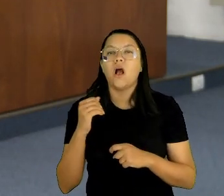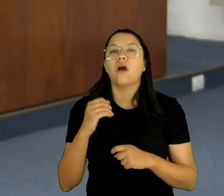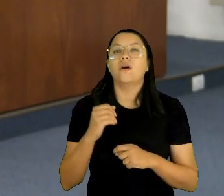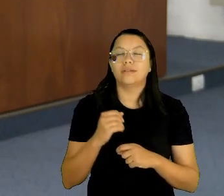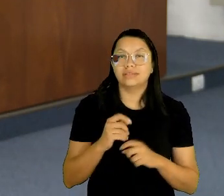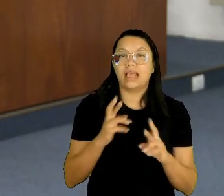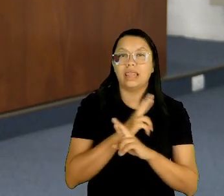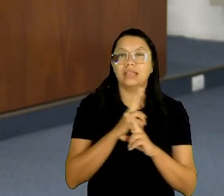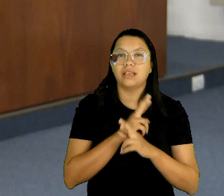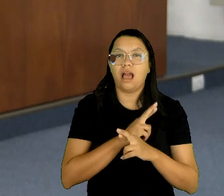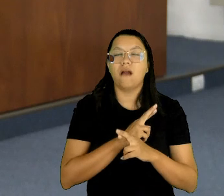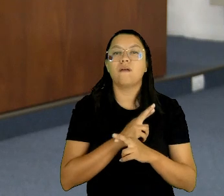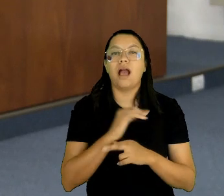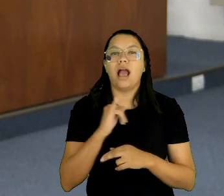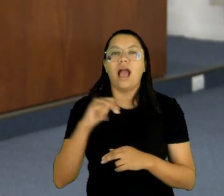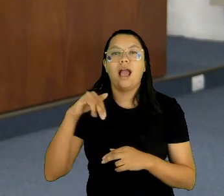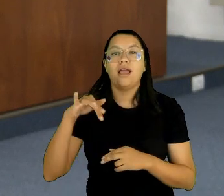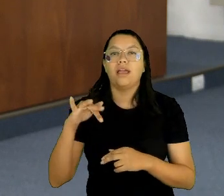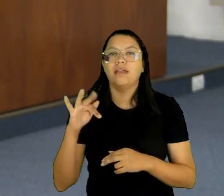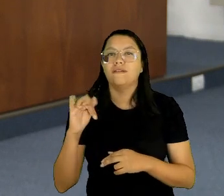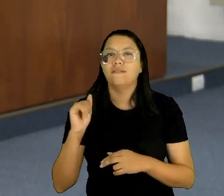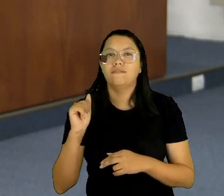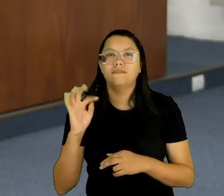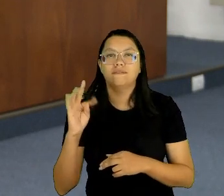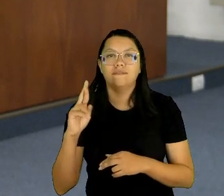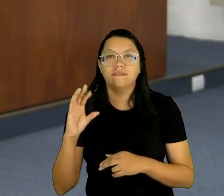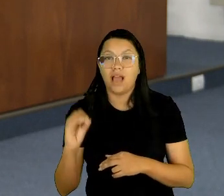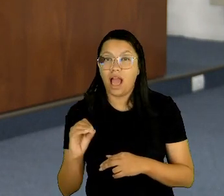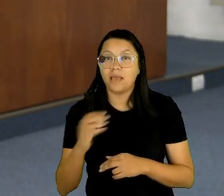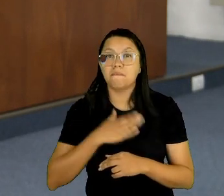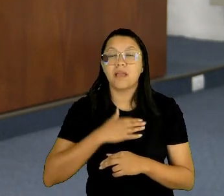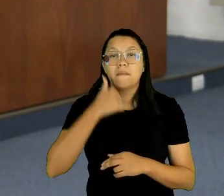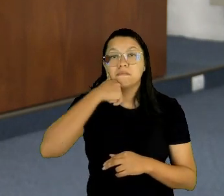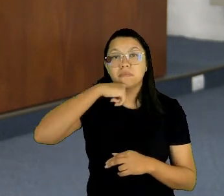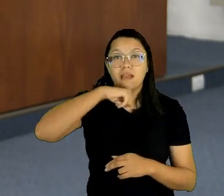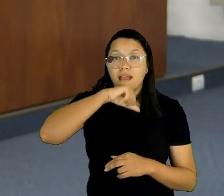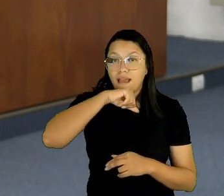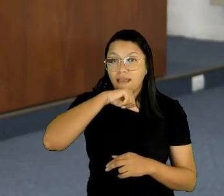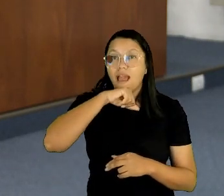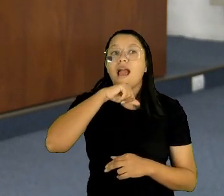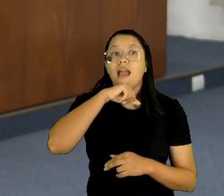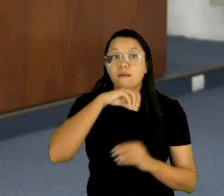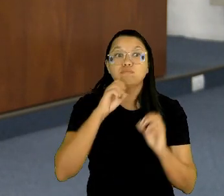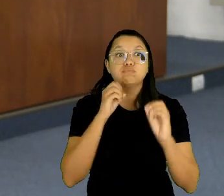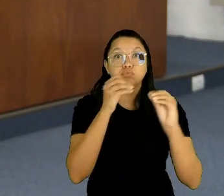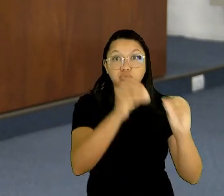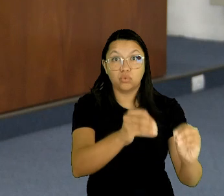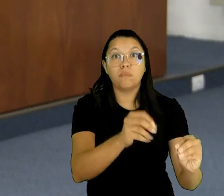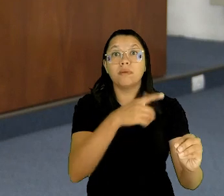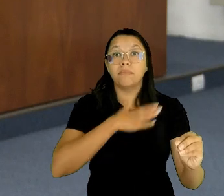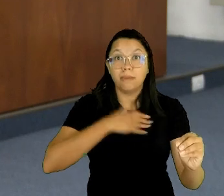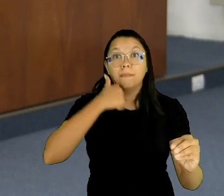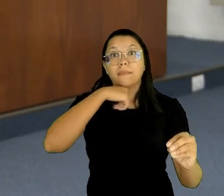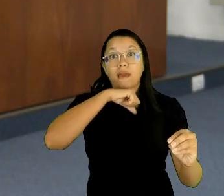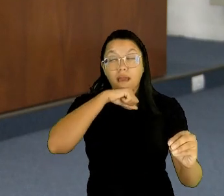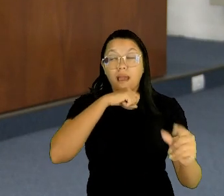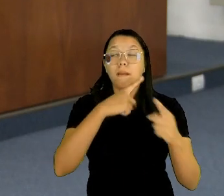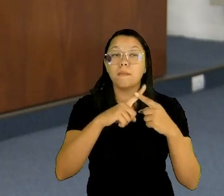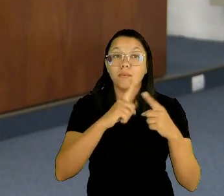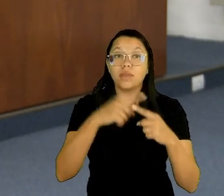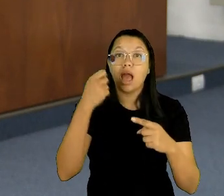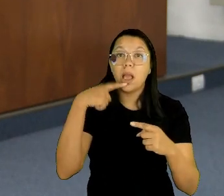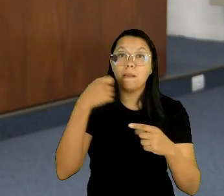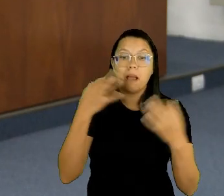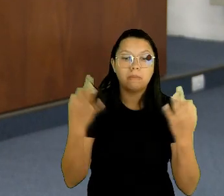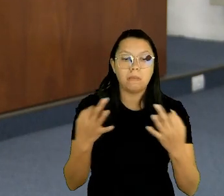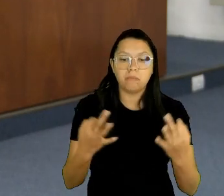doença coronariana, de infarto, de várias coisas. Eu não tenho problema nenhum com estatina. Inclusive minha mãe, prescrevi para ela, porque eu acho que